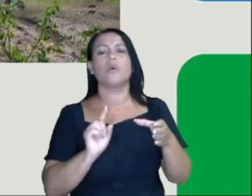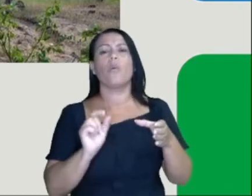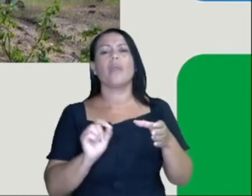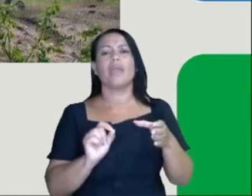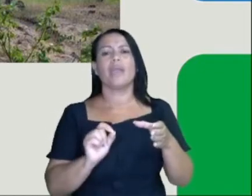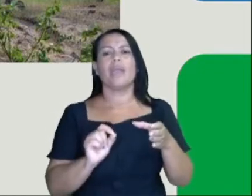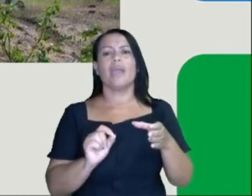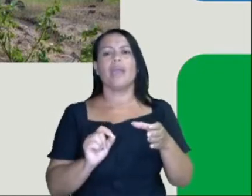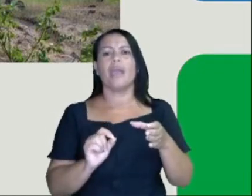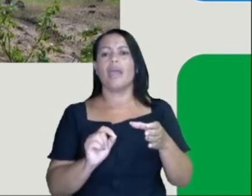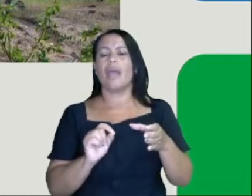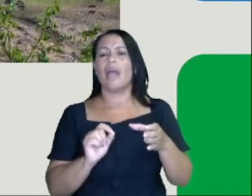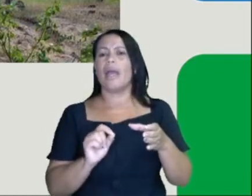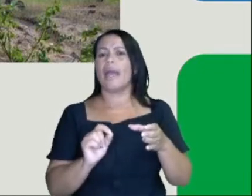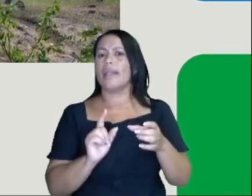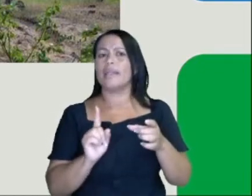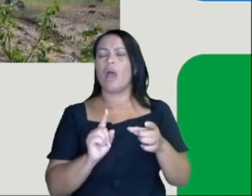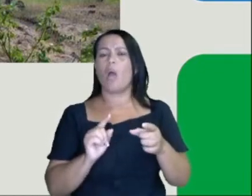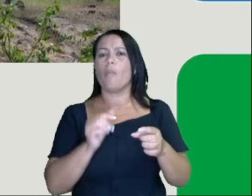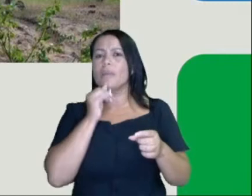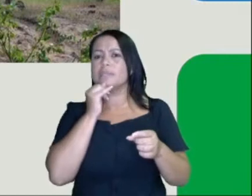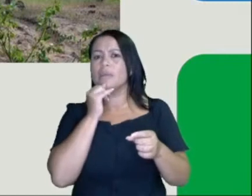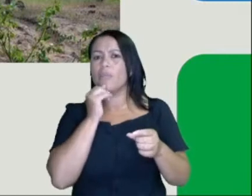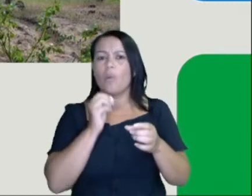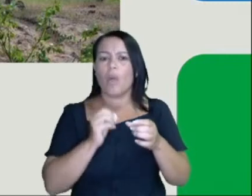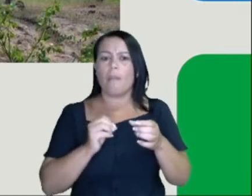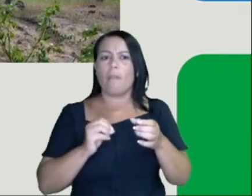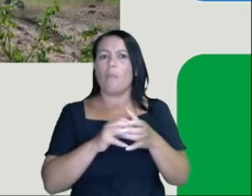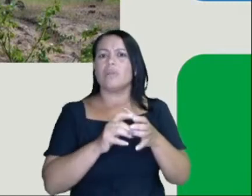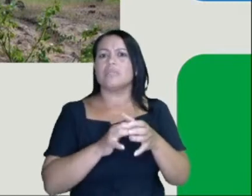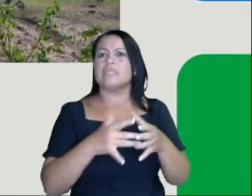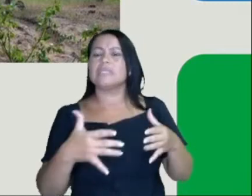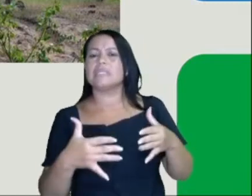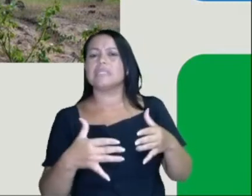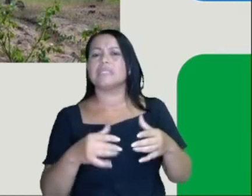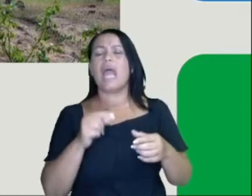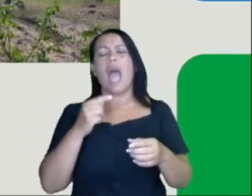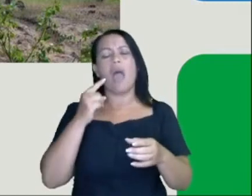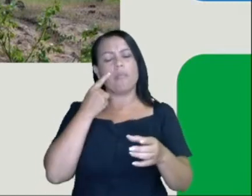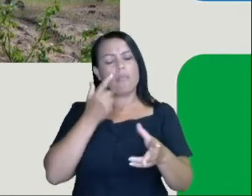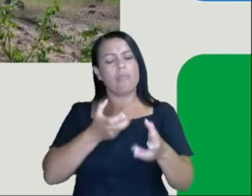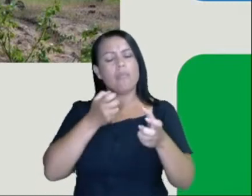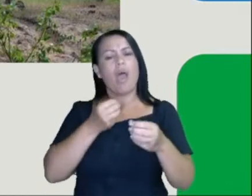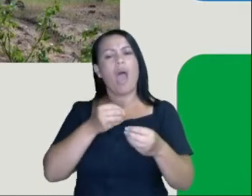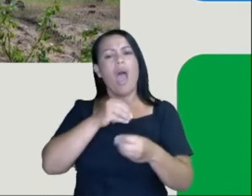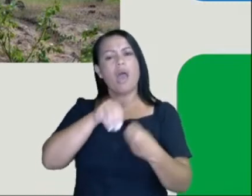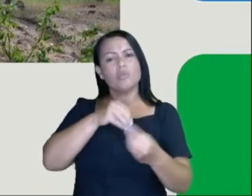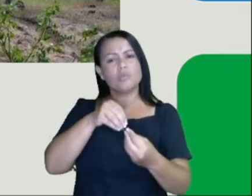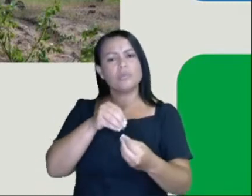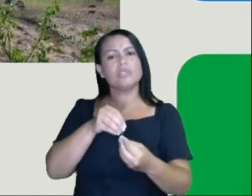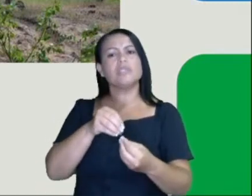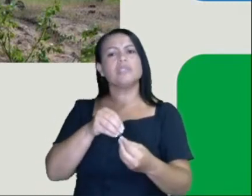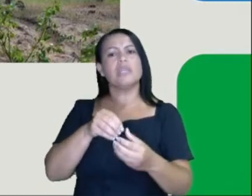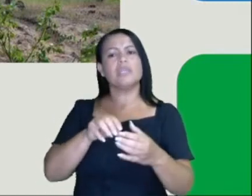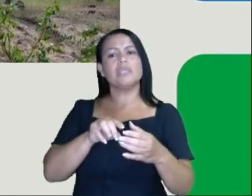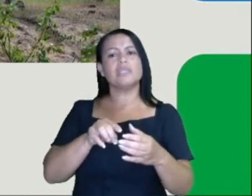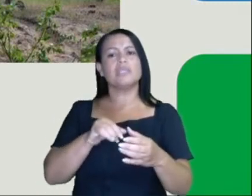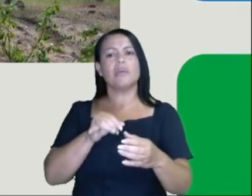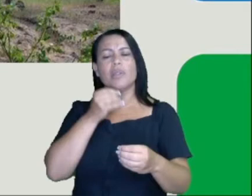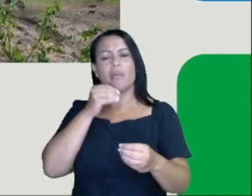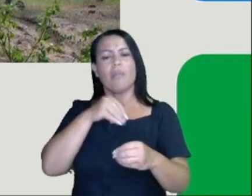com o objetivo de matar o Staphylococcus. Ele produzia porque era natural dele produzir essa substância. Então ele matava